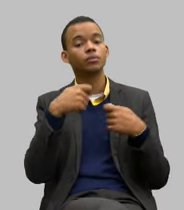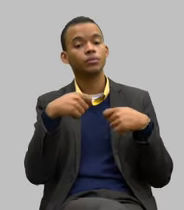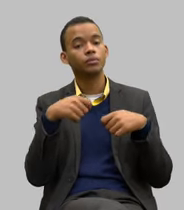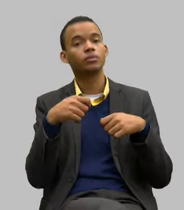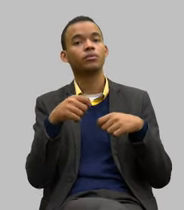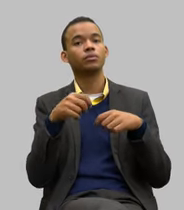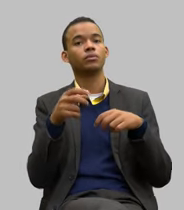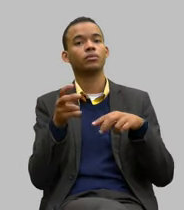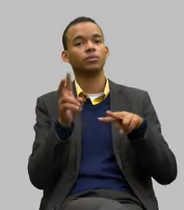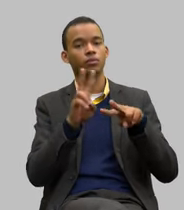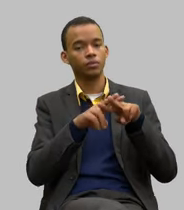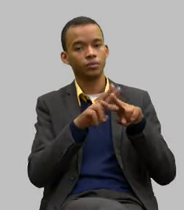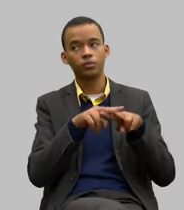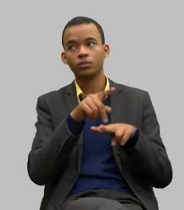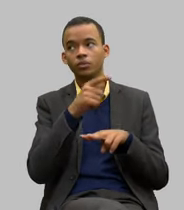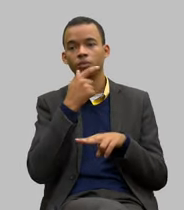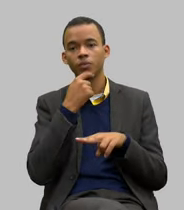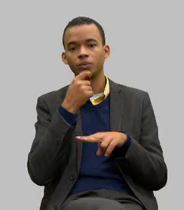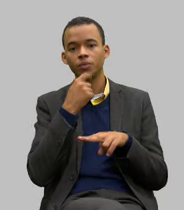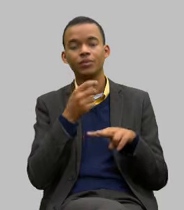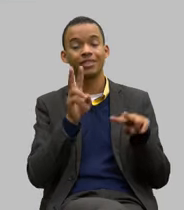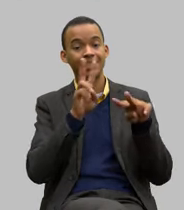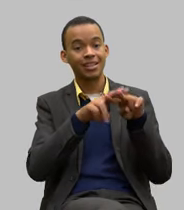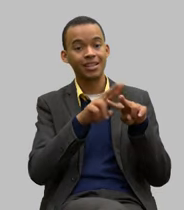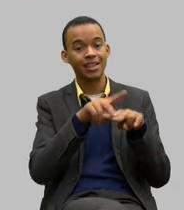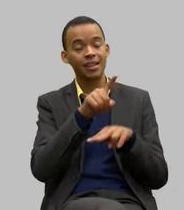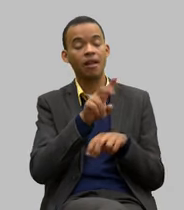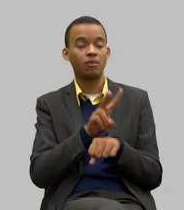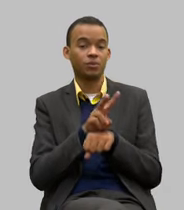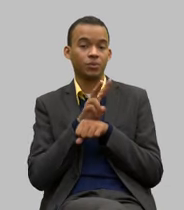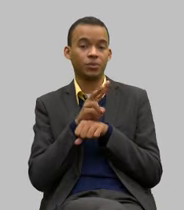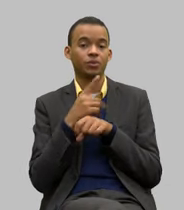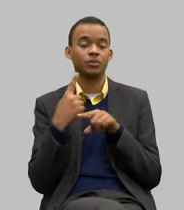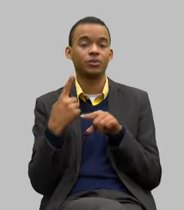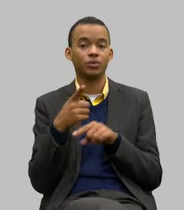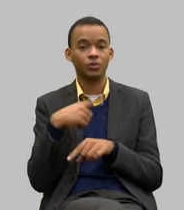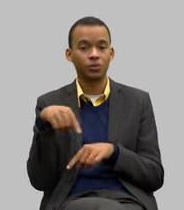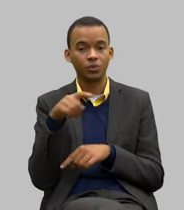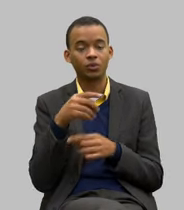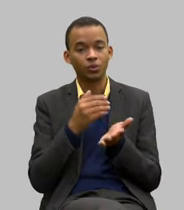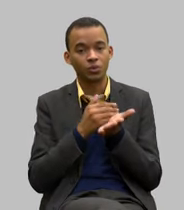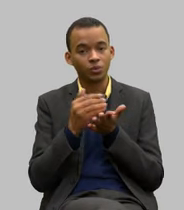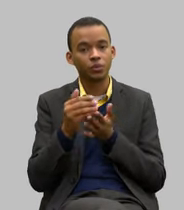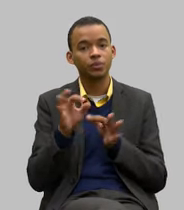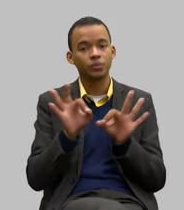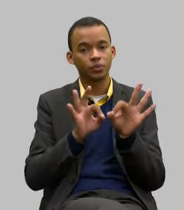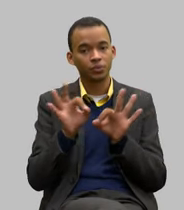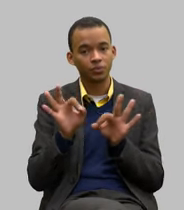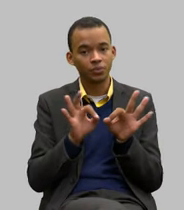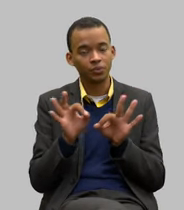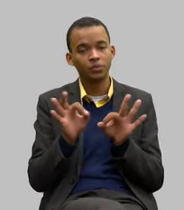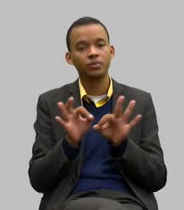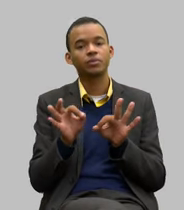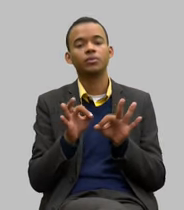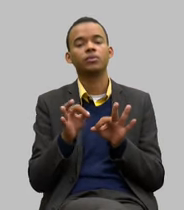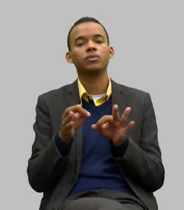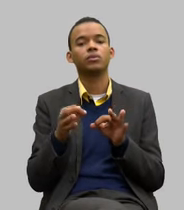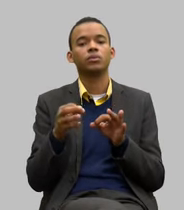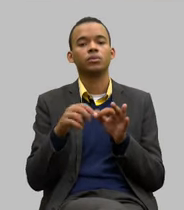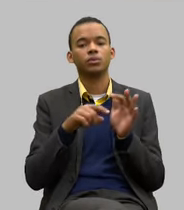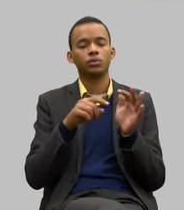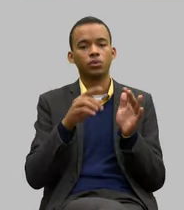ah da do do bandido fizemos um um levantamento aqui através dos nossos